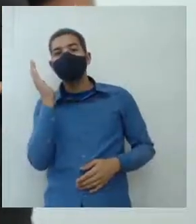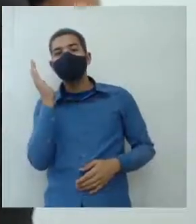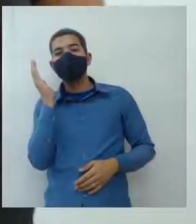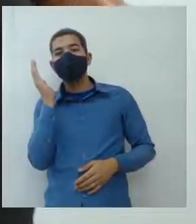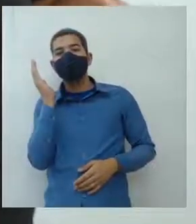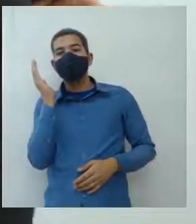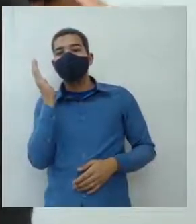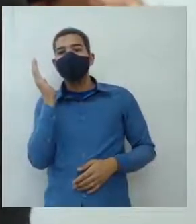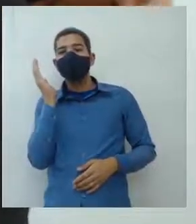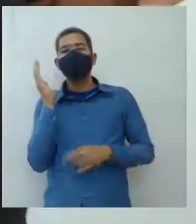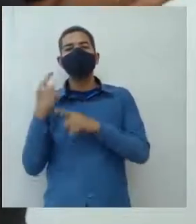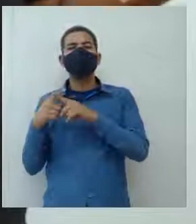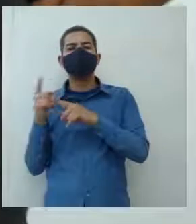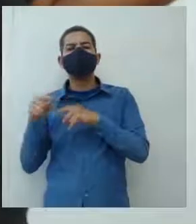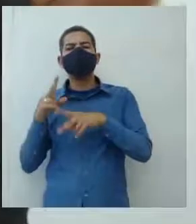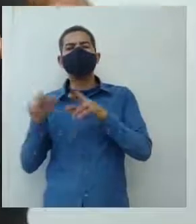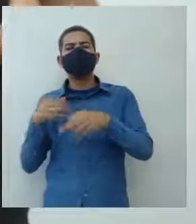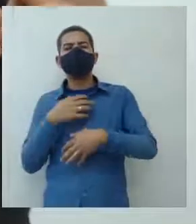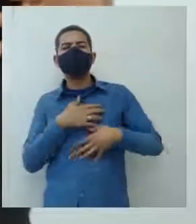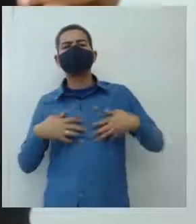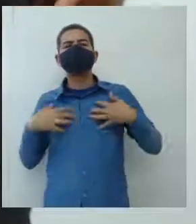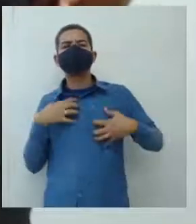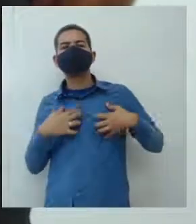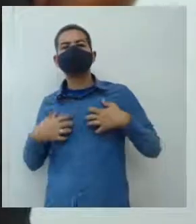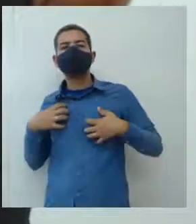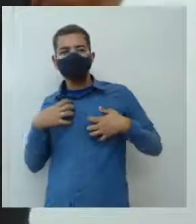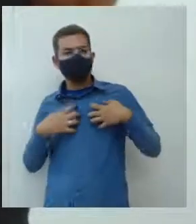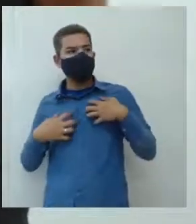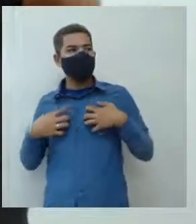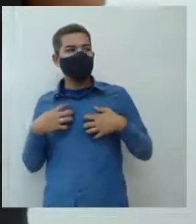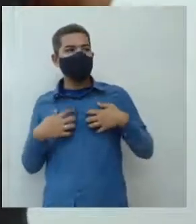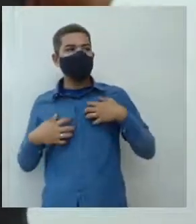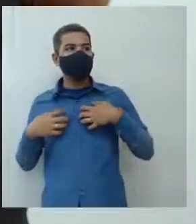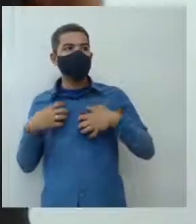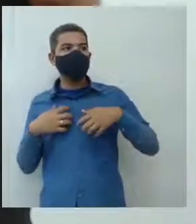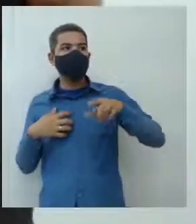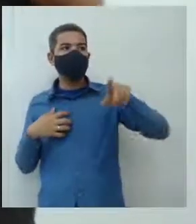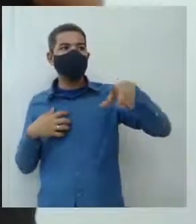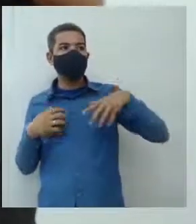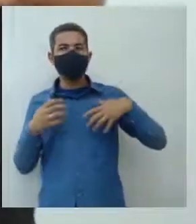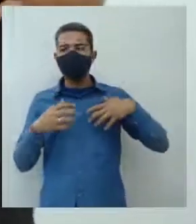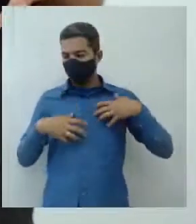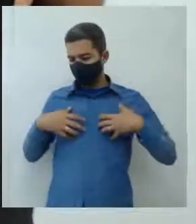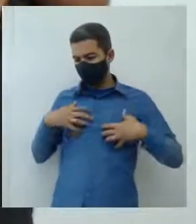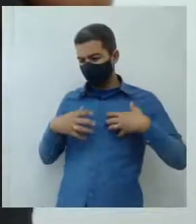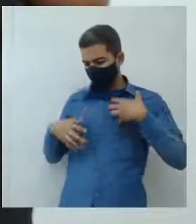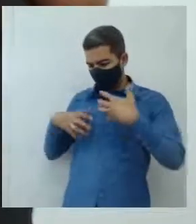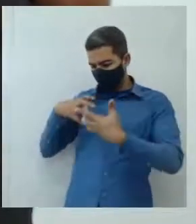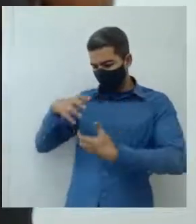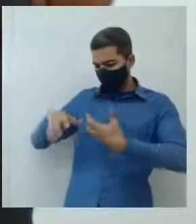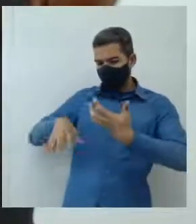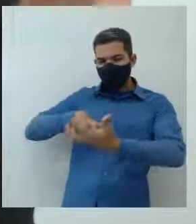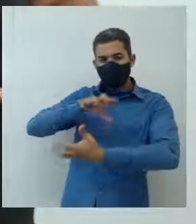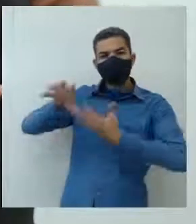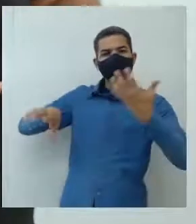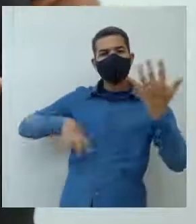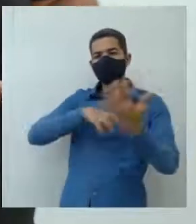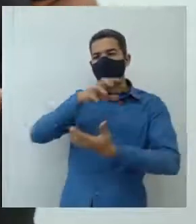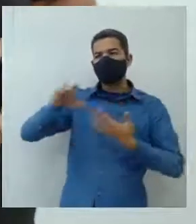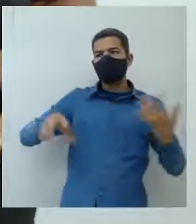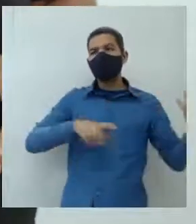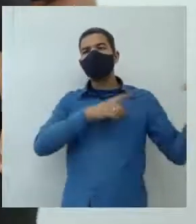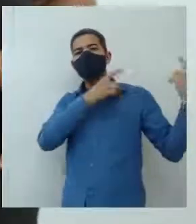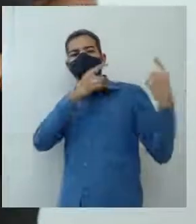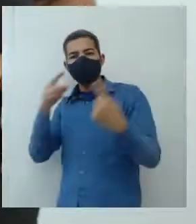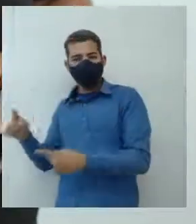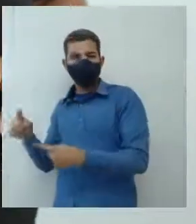Por quê? A gente sabe que se há um movimento, se todo mundo se une, todo mundo se junta, então essas minorias elas vão virar uma